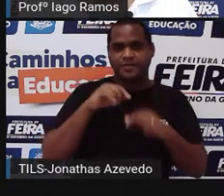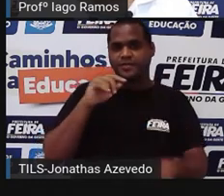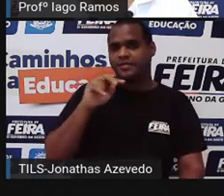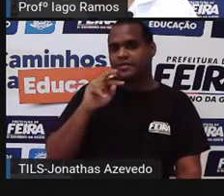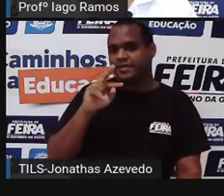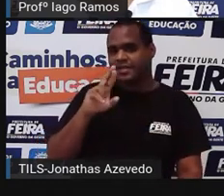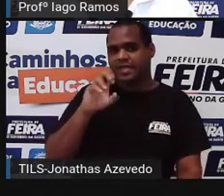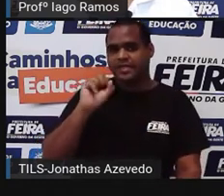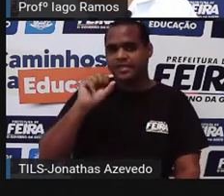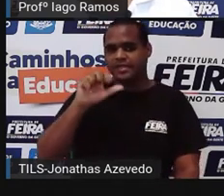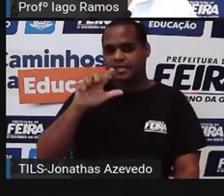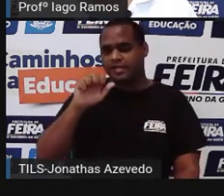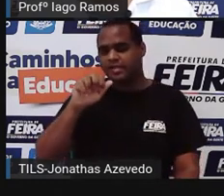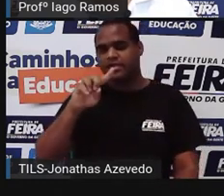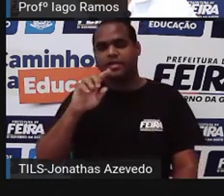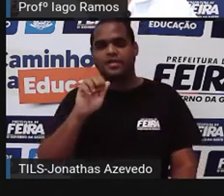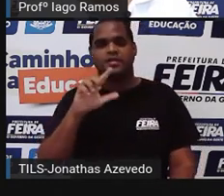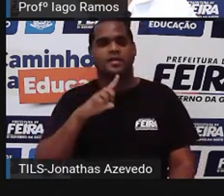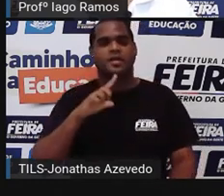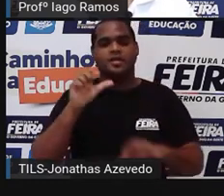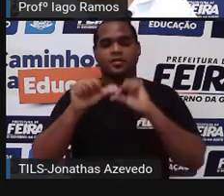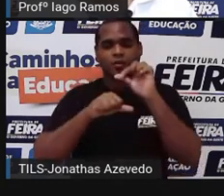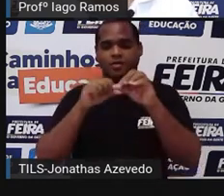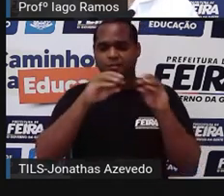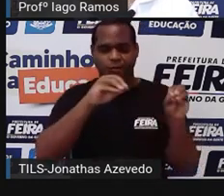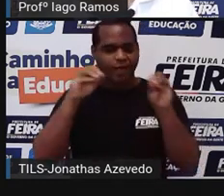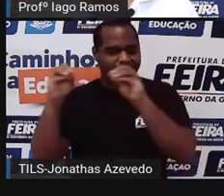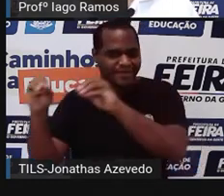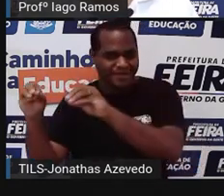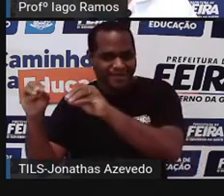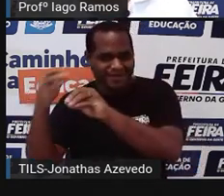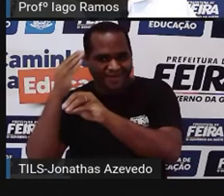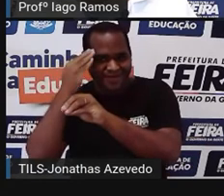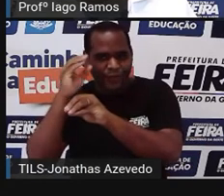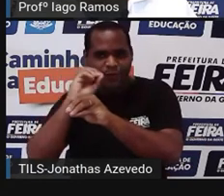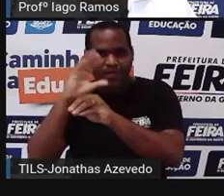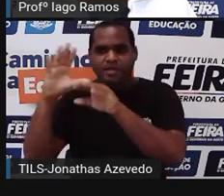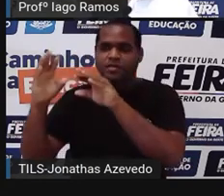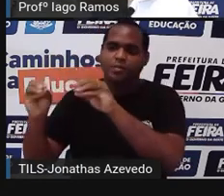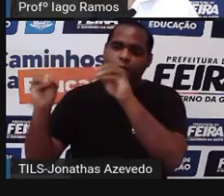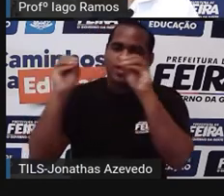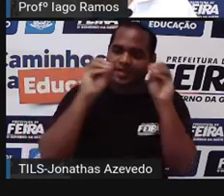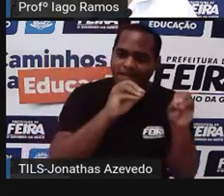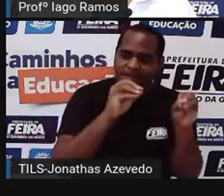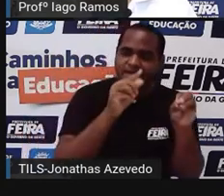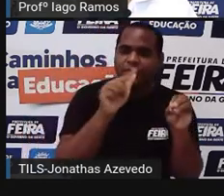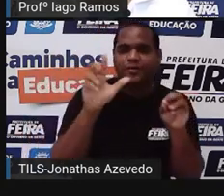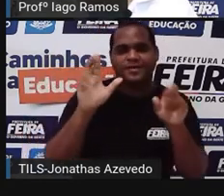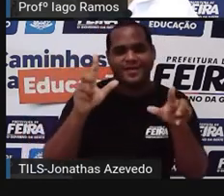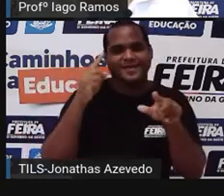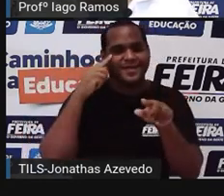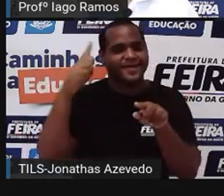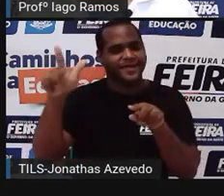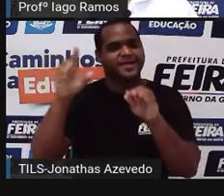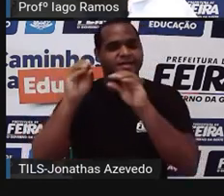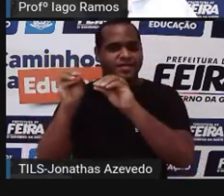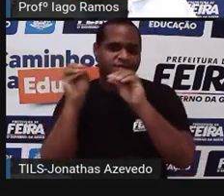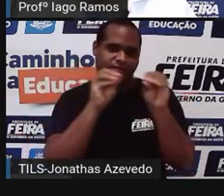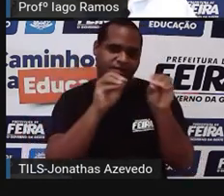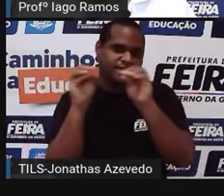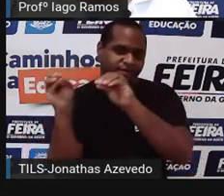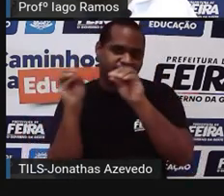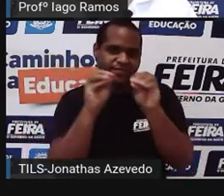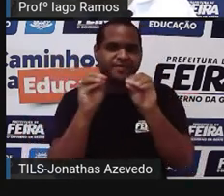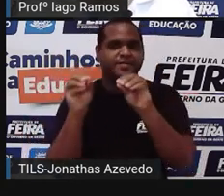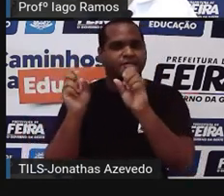a figura aparece deslocada ela foi movimentada para o sentido da setinha Então